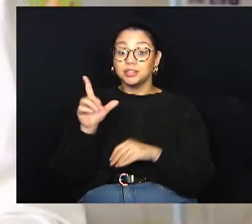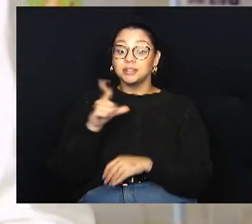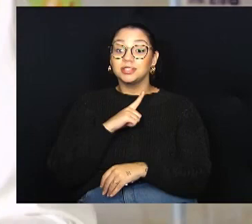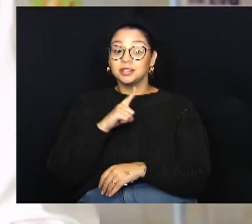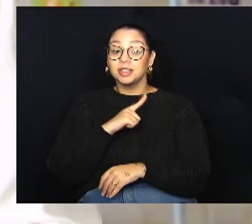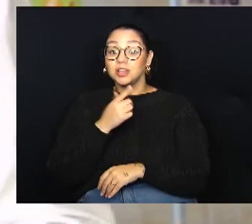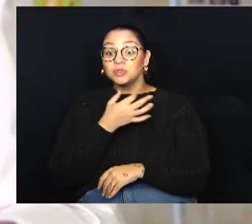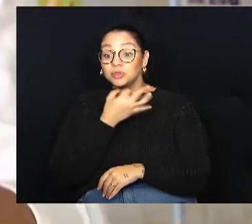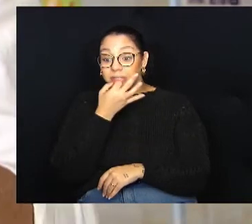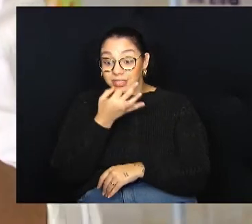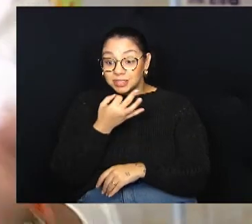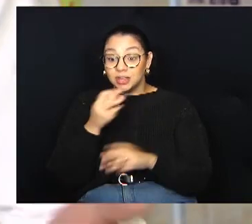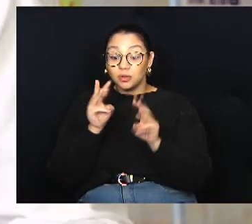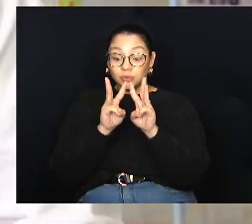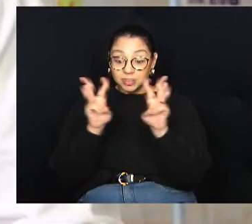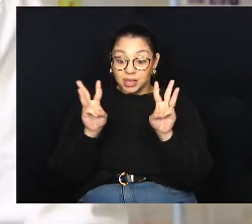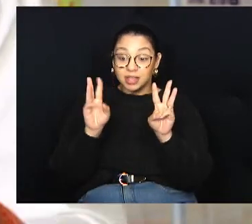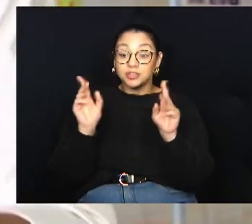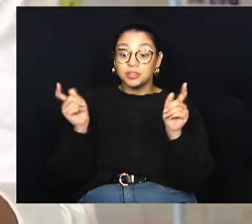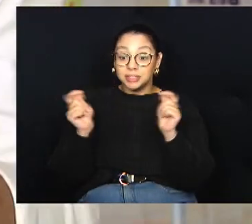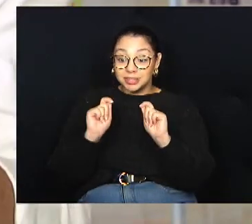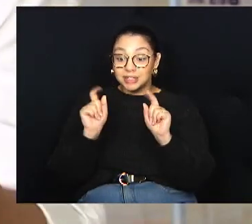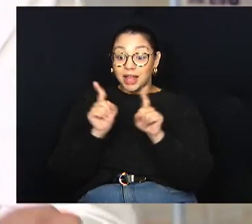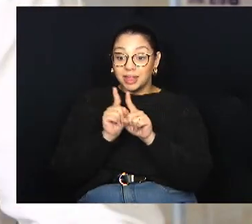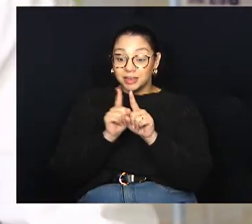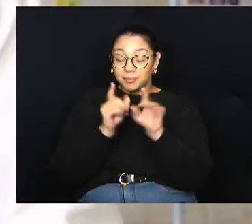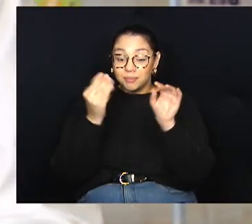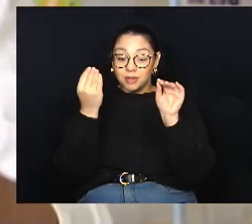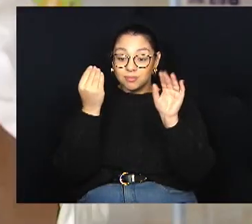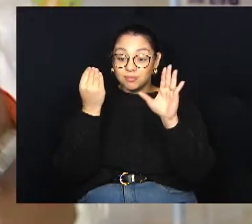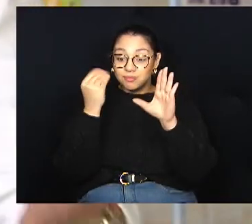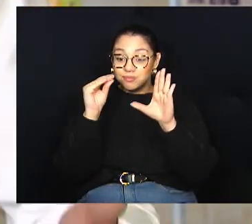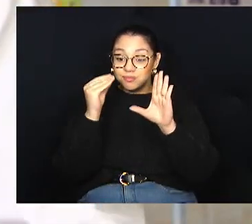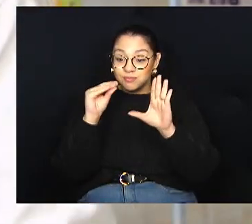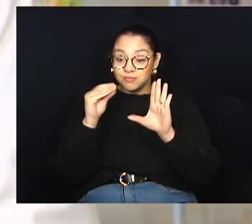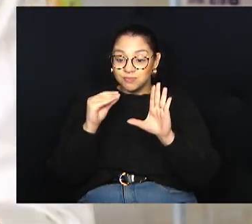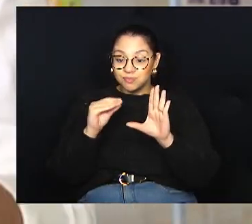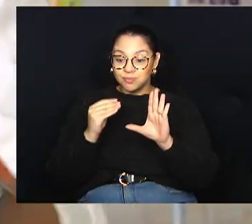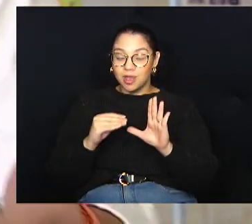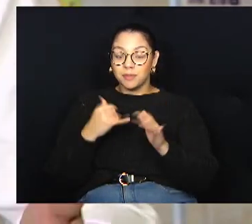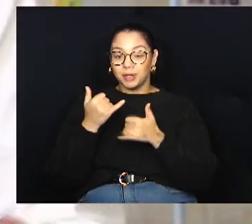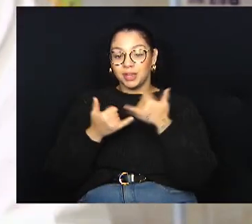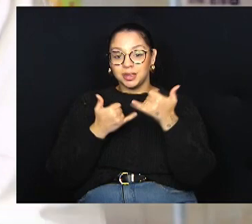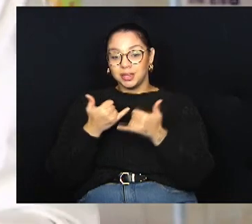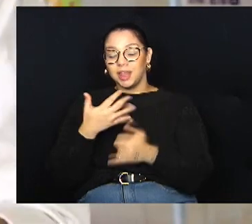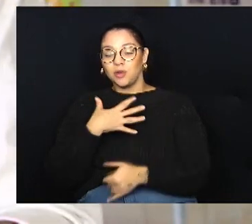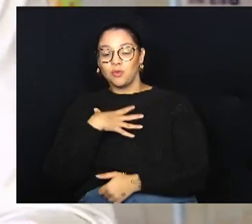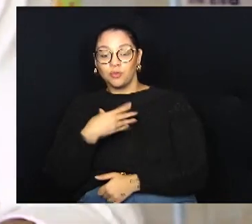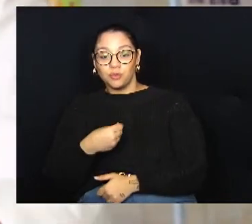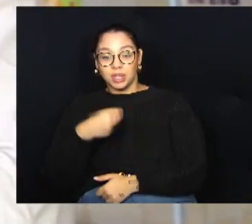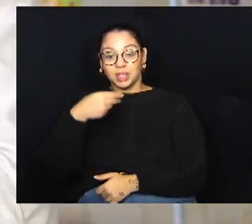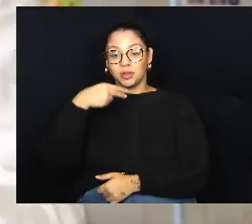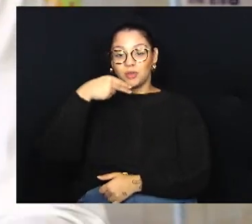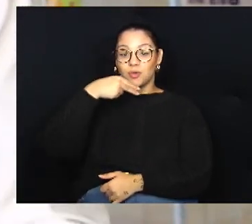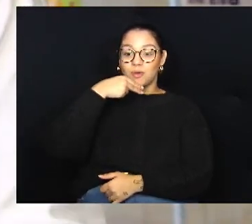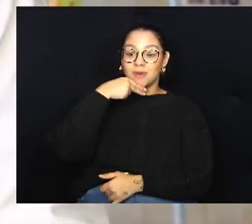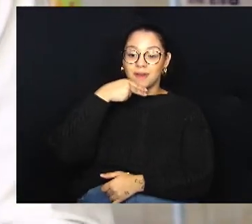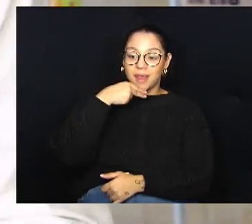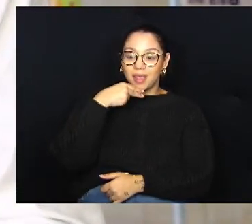a possibilidade de você fazer sugestão das brincadeiras que você faz com seu filho, com seu neto, com seus amigos. Então é